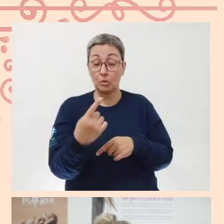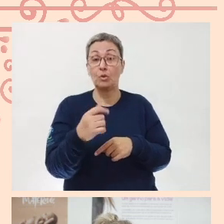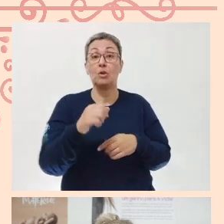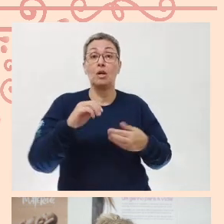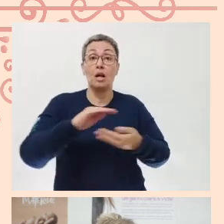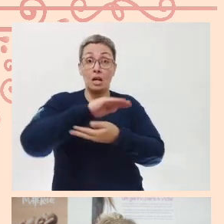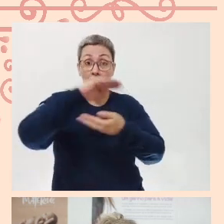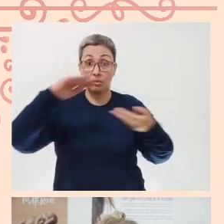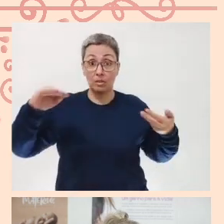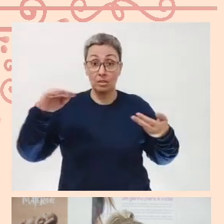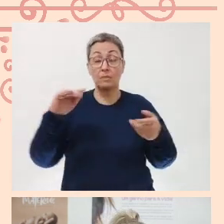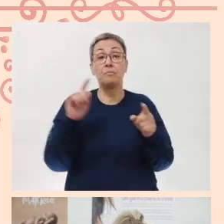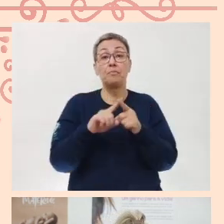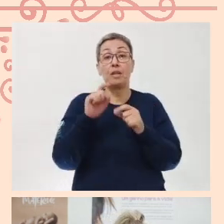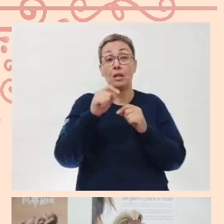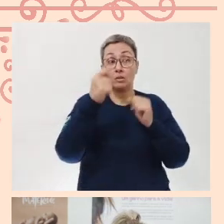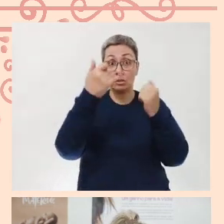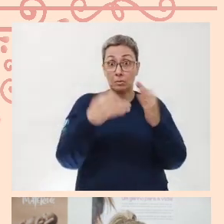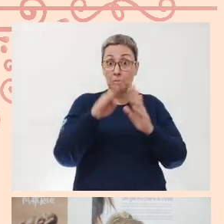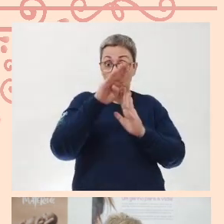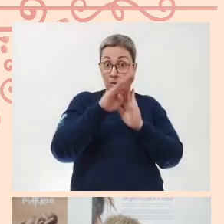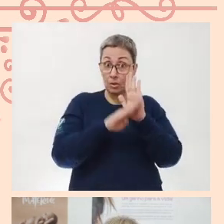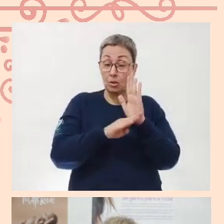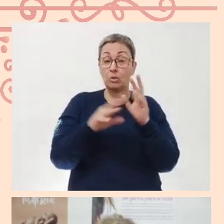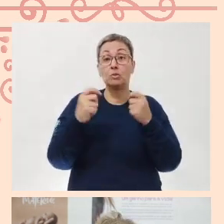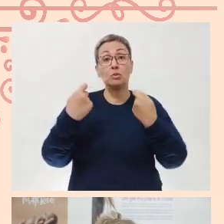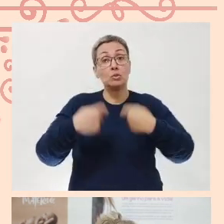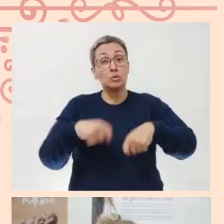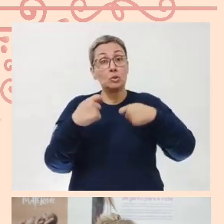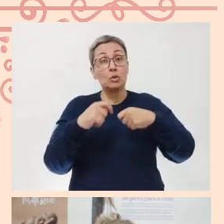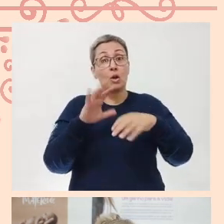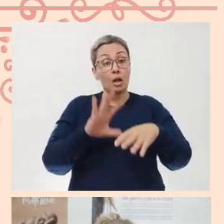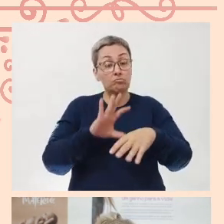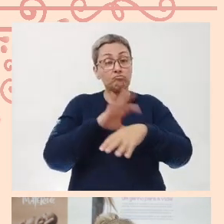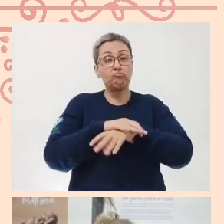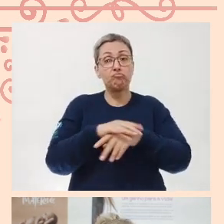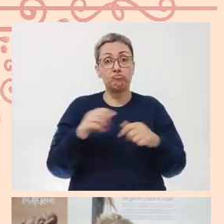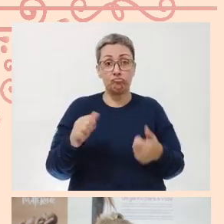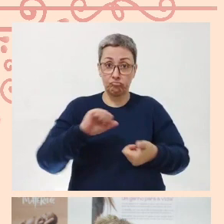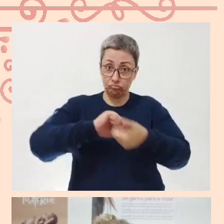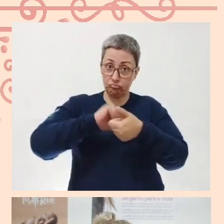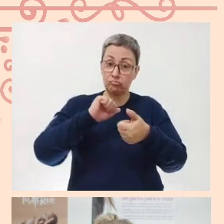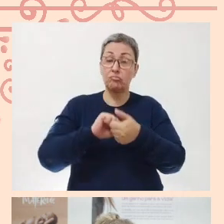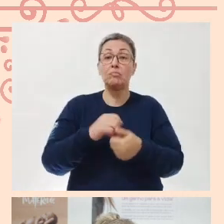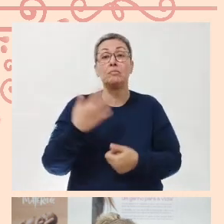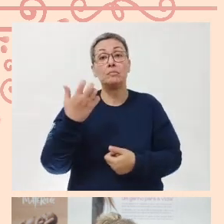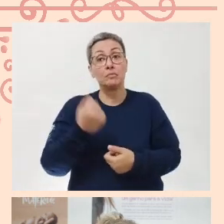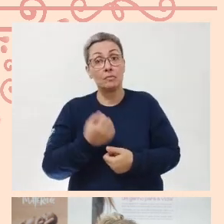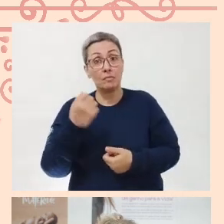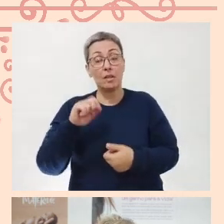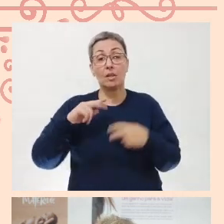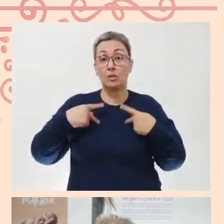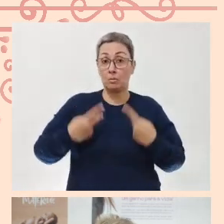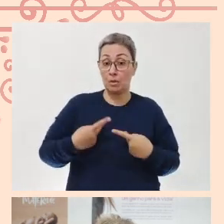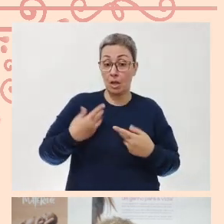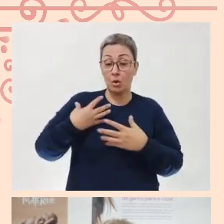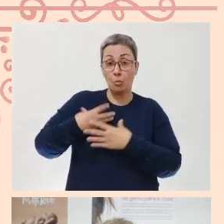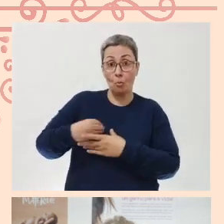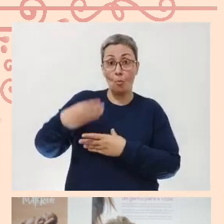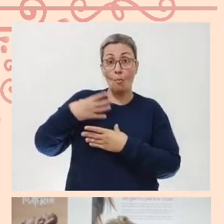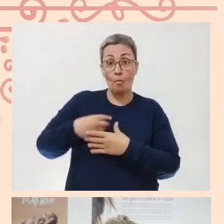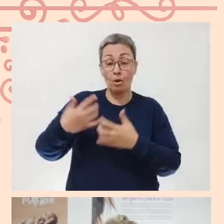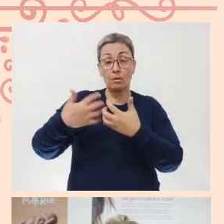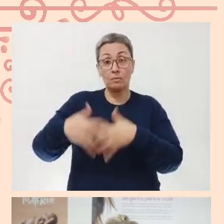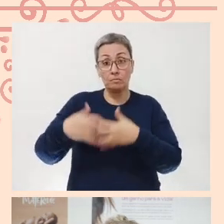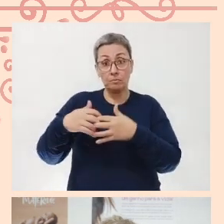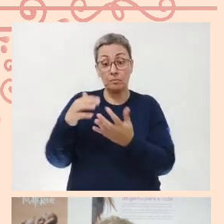Anvisa, e que fala dos procedimentos necessários para garantir a qualidade do leite humano ordenhado,